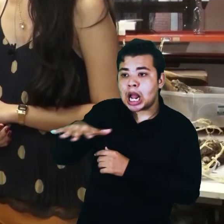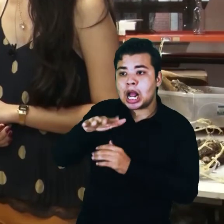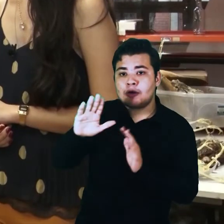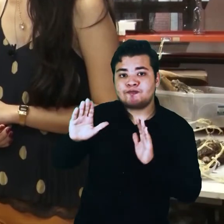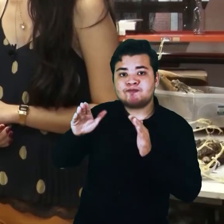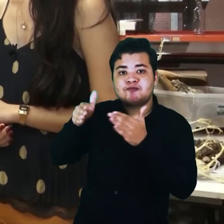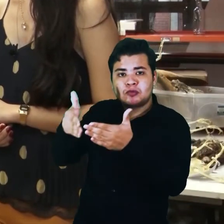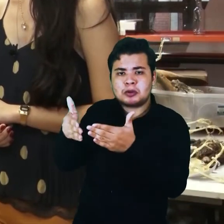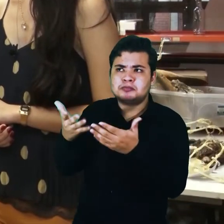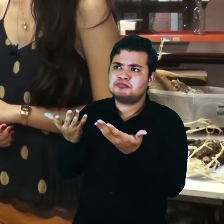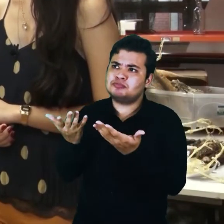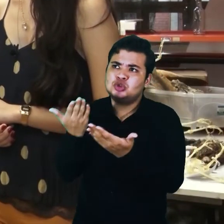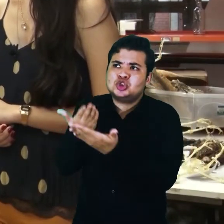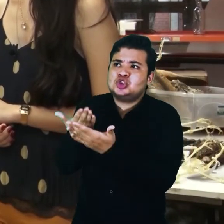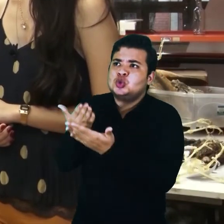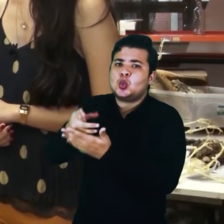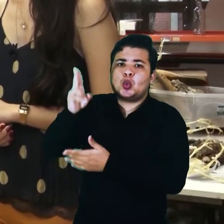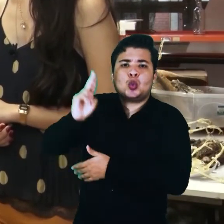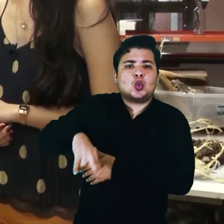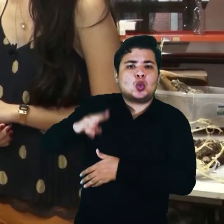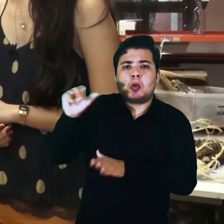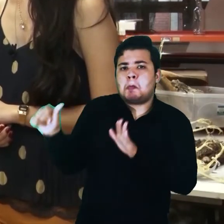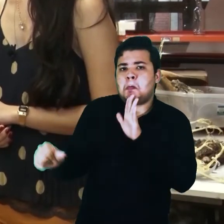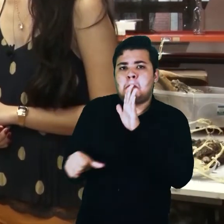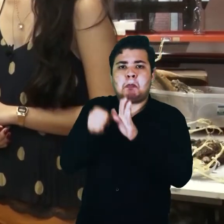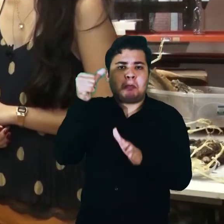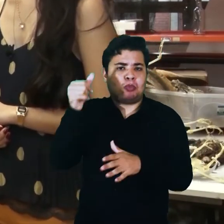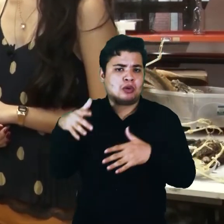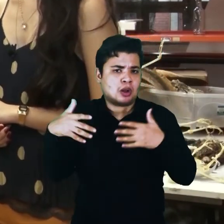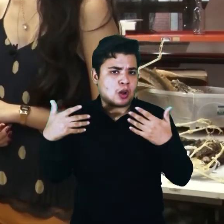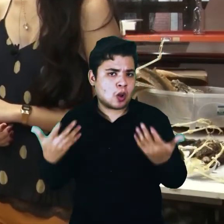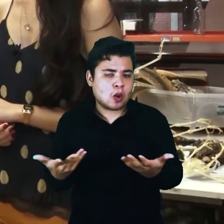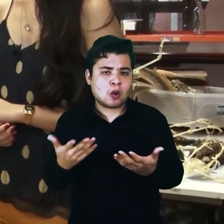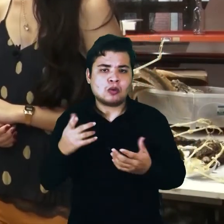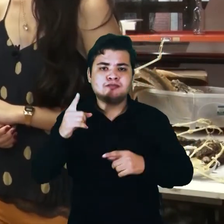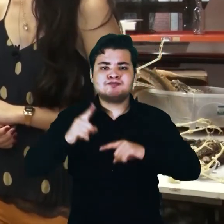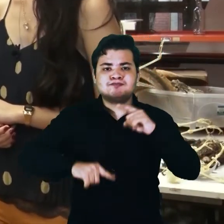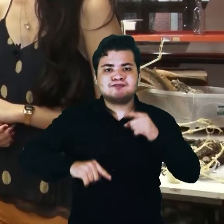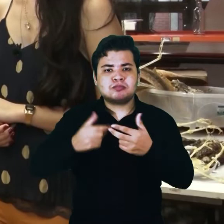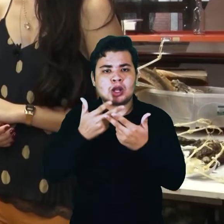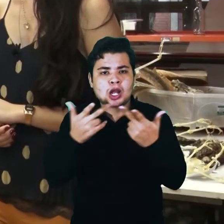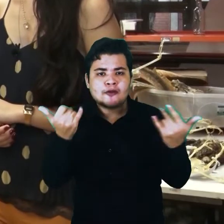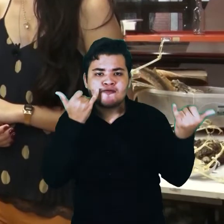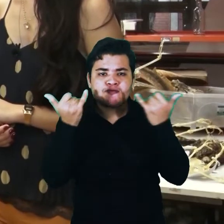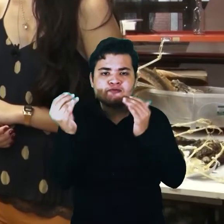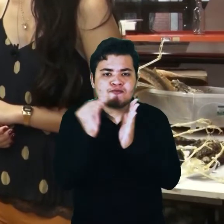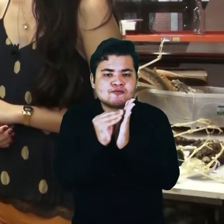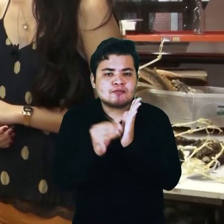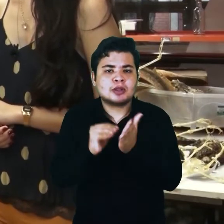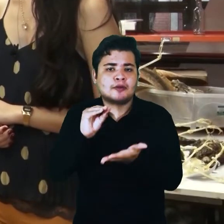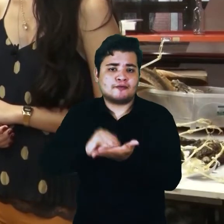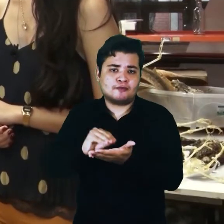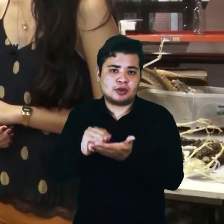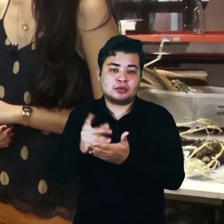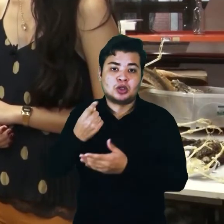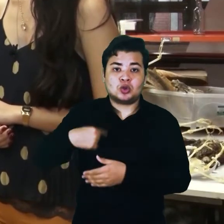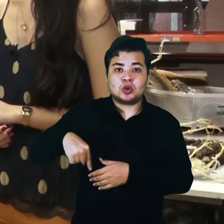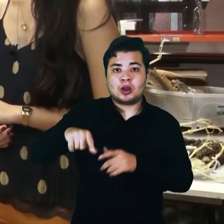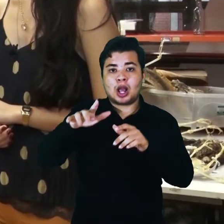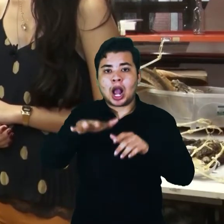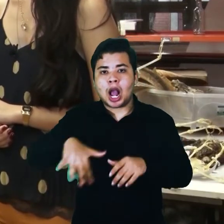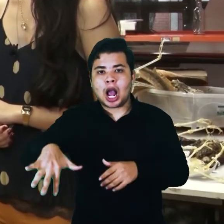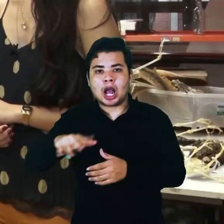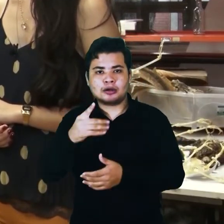que nunca foi estudada, ou que seja uma unidade de conservação que não existem os dados, e fazer os trabalhos de campo. Então a gente vai para o campo,